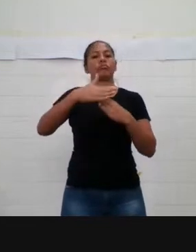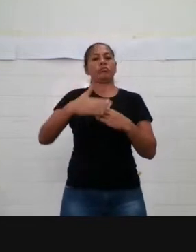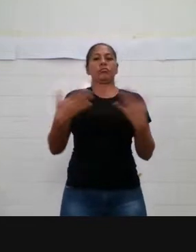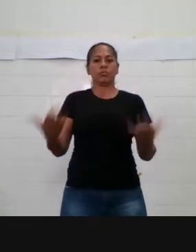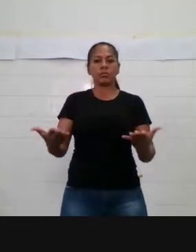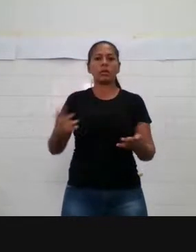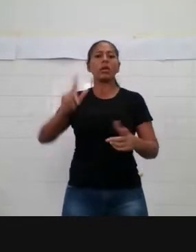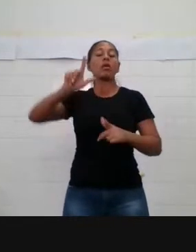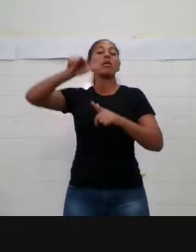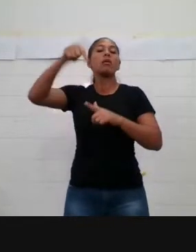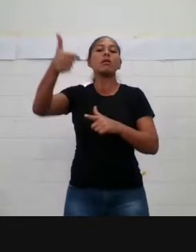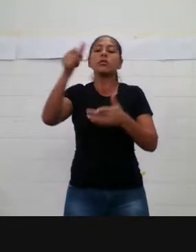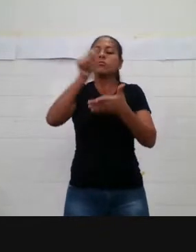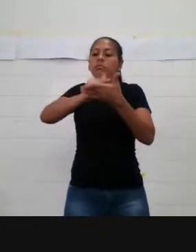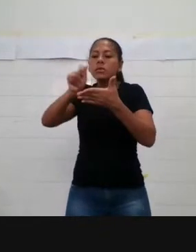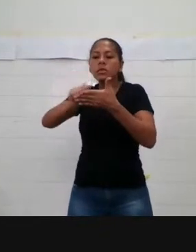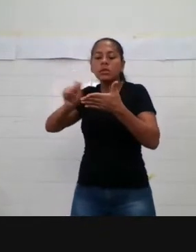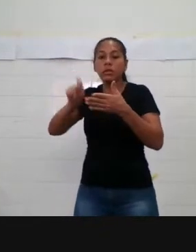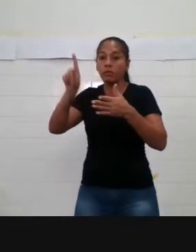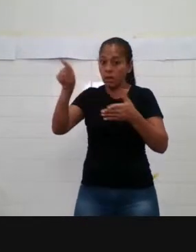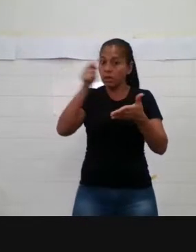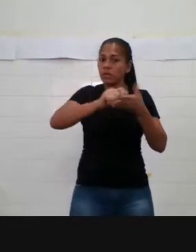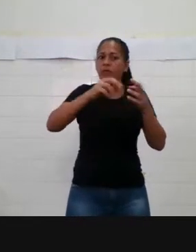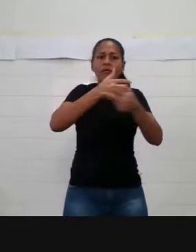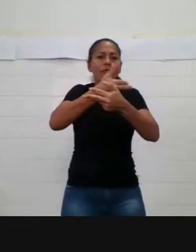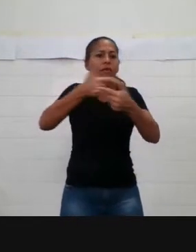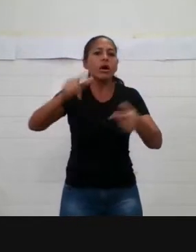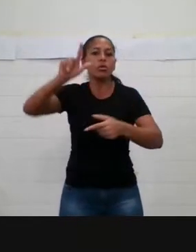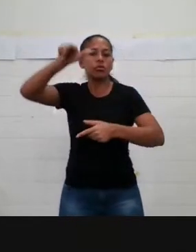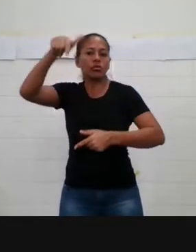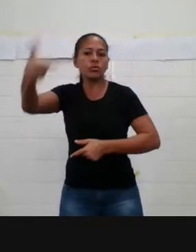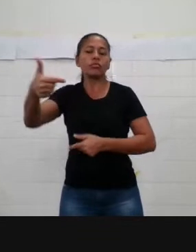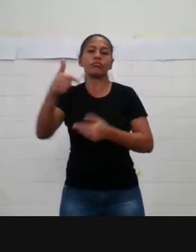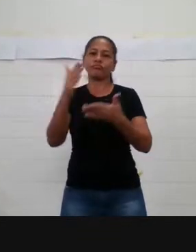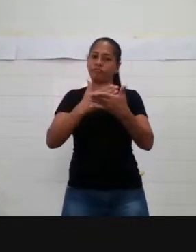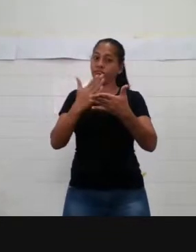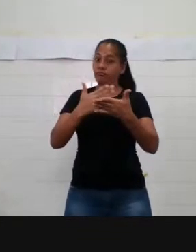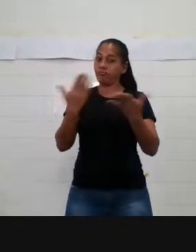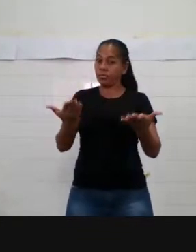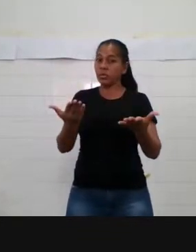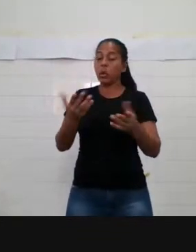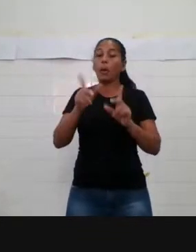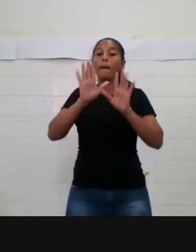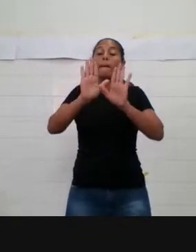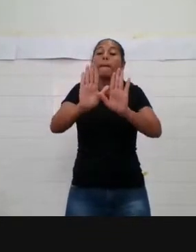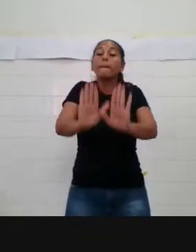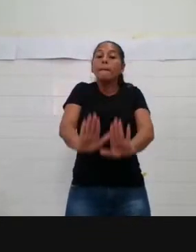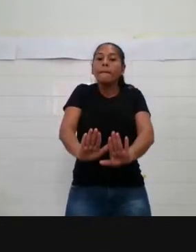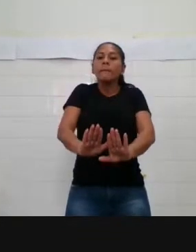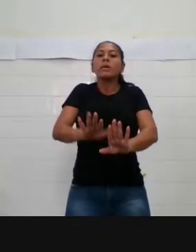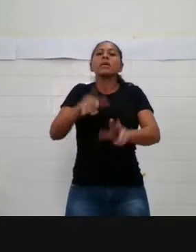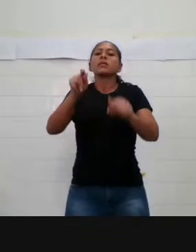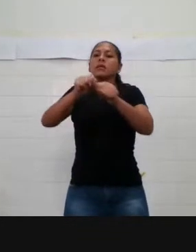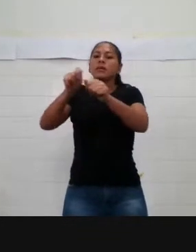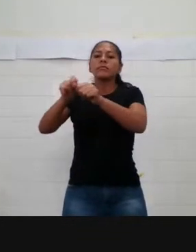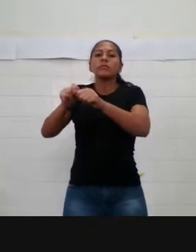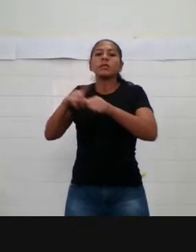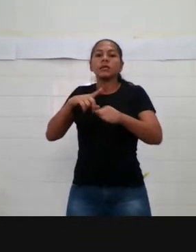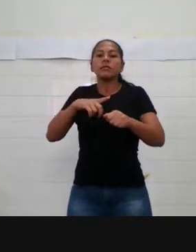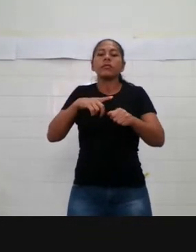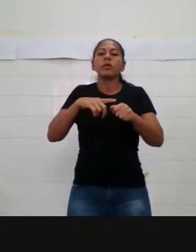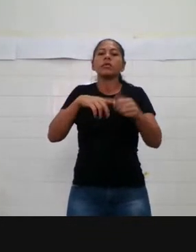de Ponciar Vicência, ela já escreveu outros livros de poesia e romance, mas Ponciar tem um lugar muito